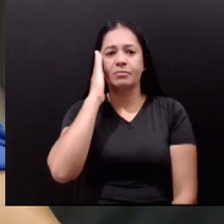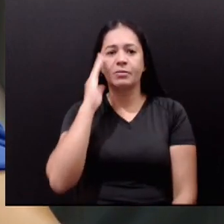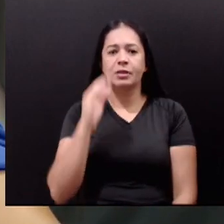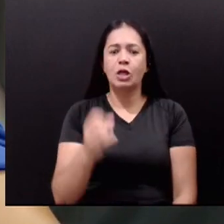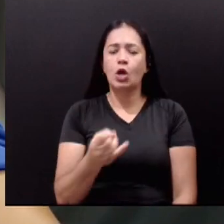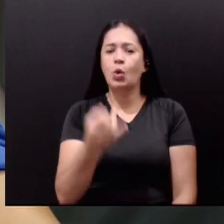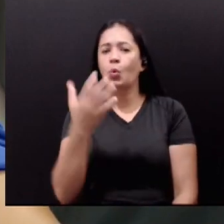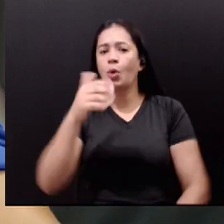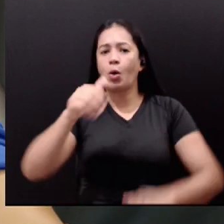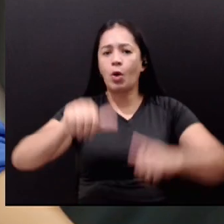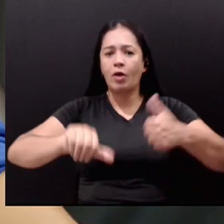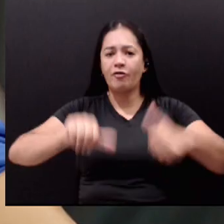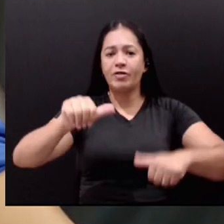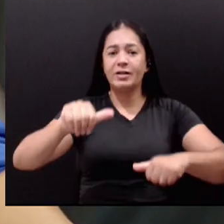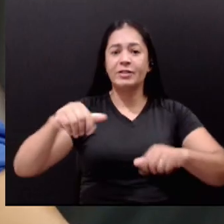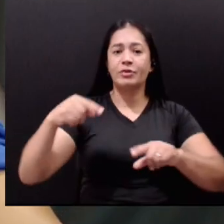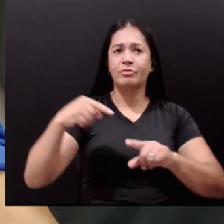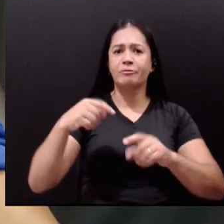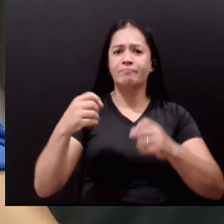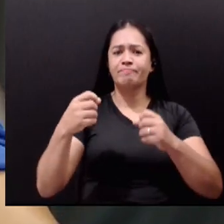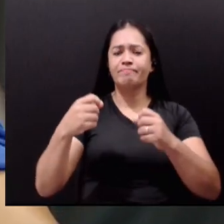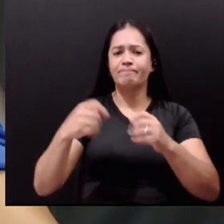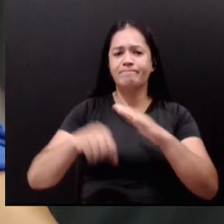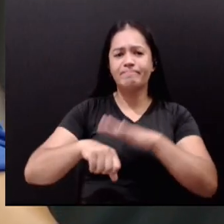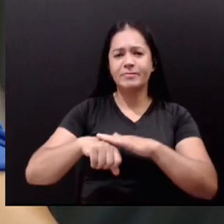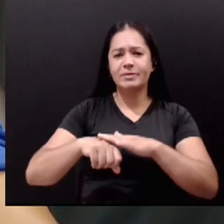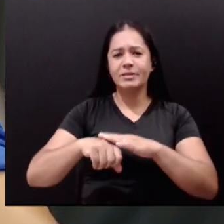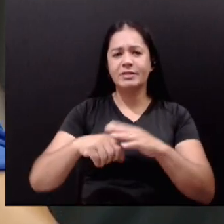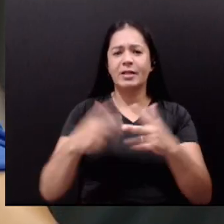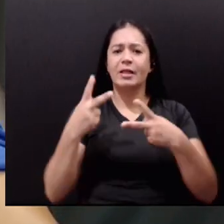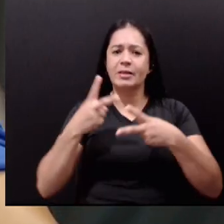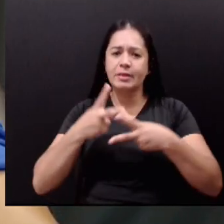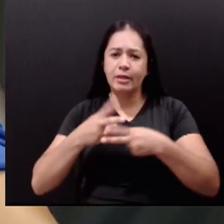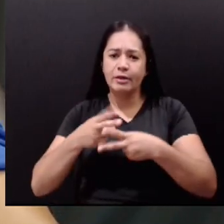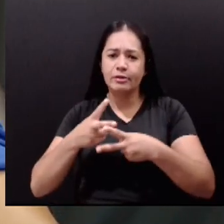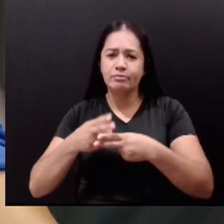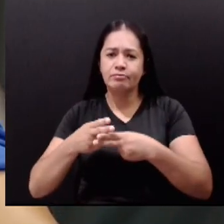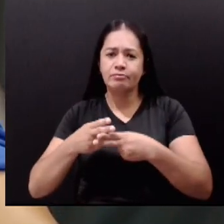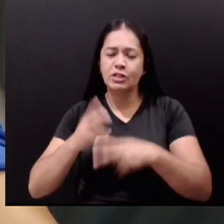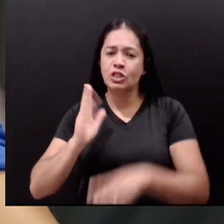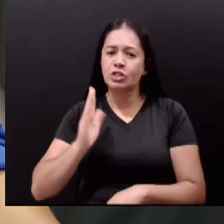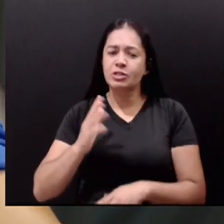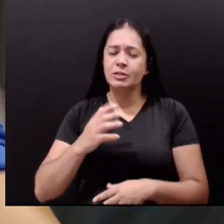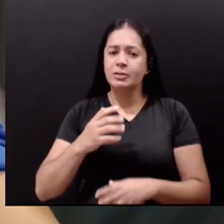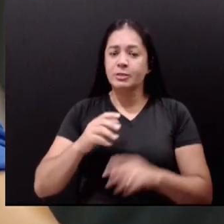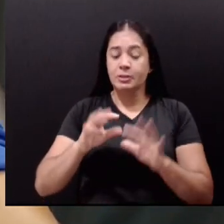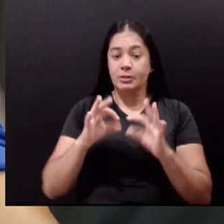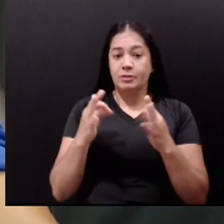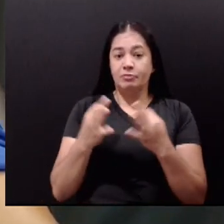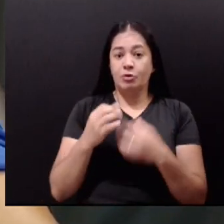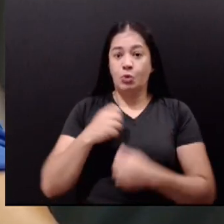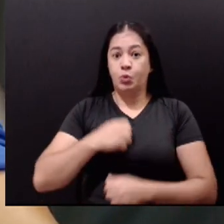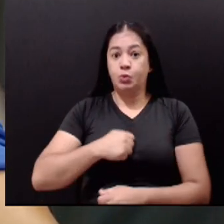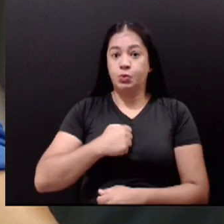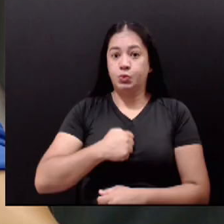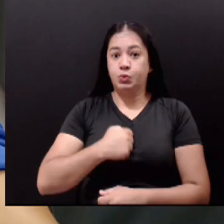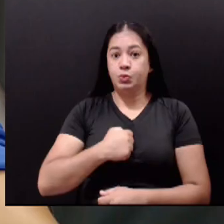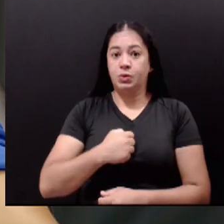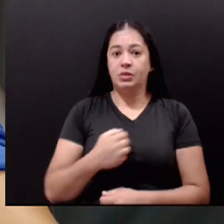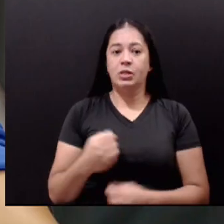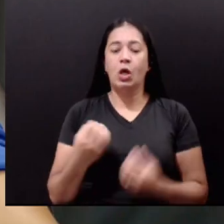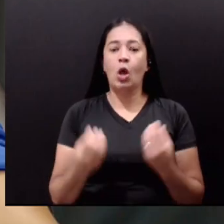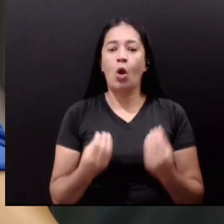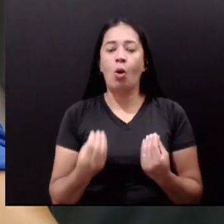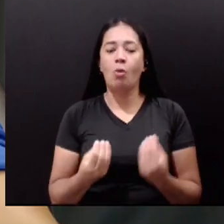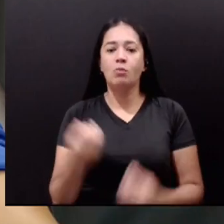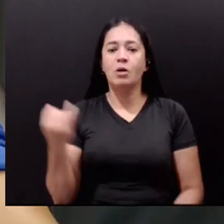faz dessa minissérie que tem mexido muito com os pais nos últimos dias e a importância da gente estar por